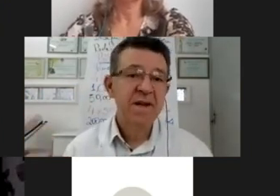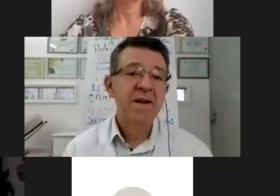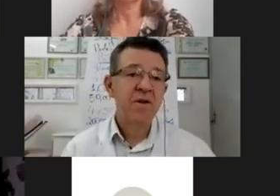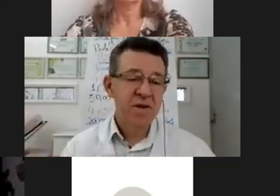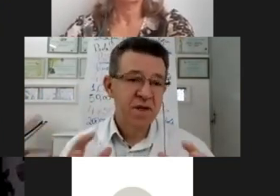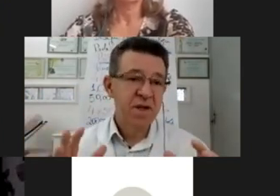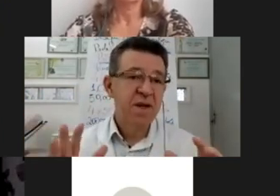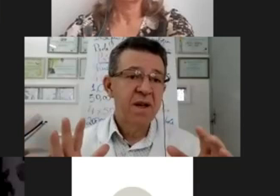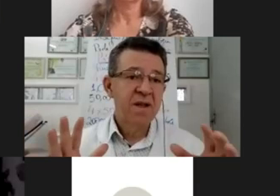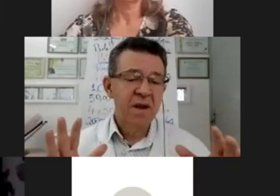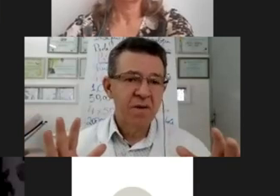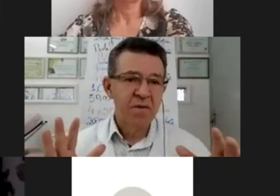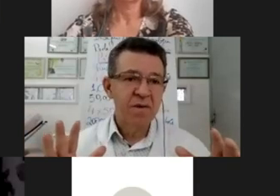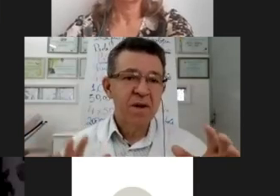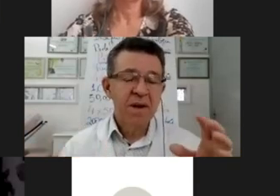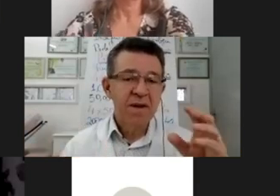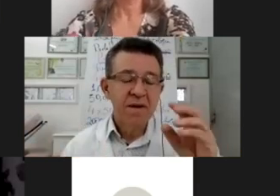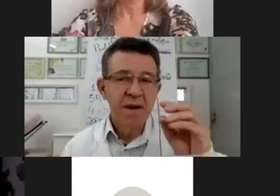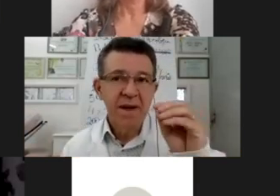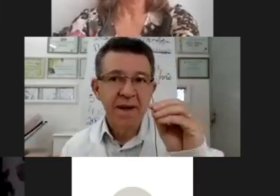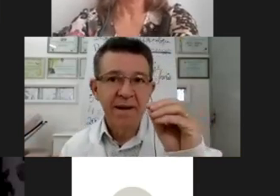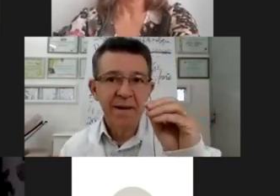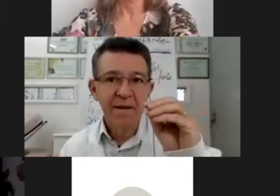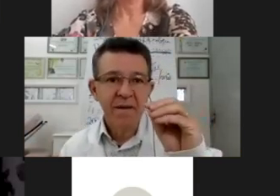tá? Ou seja, então,